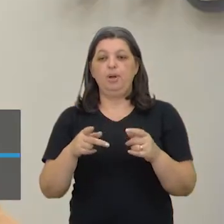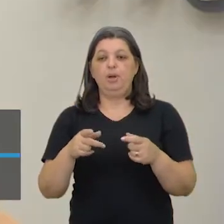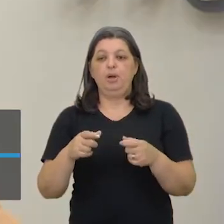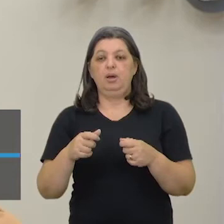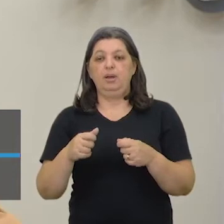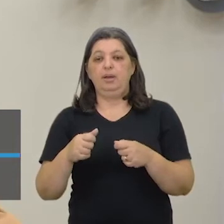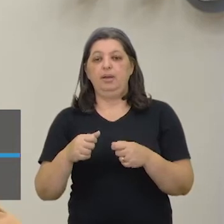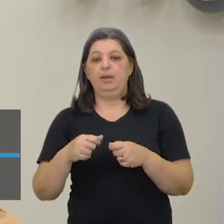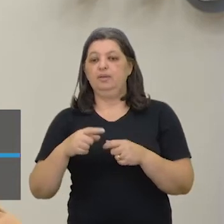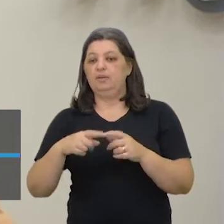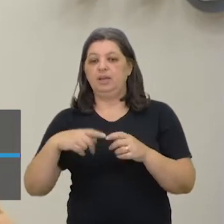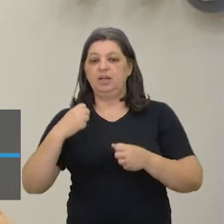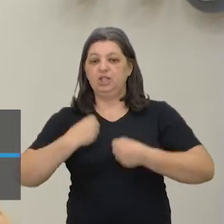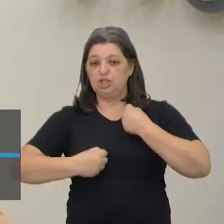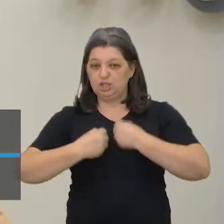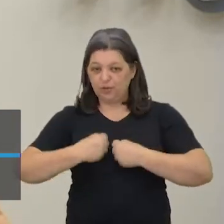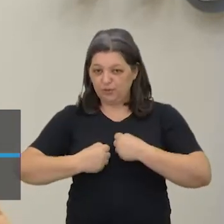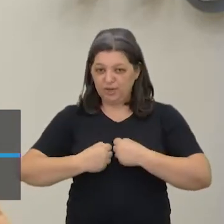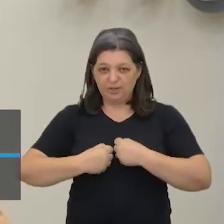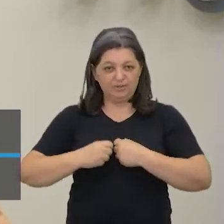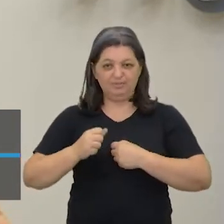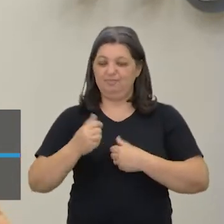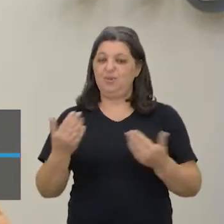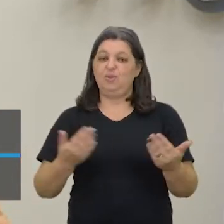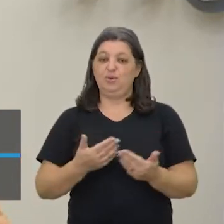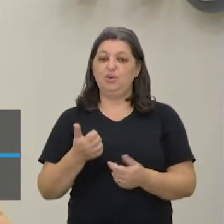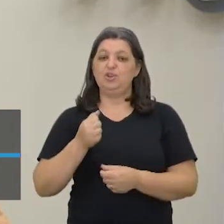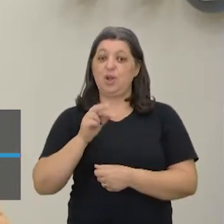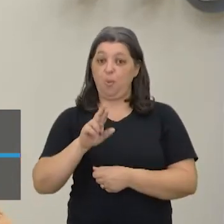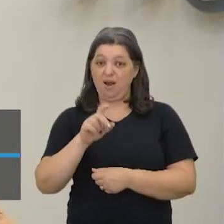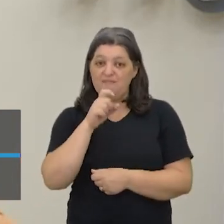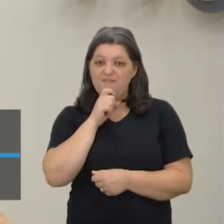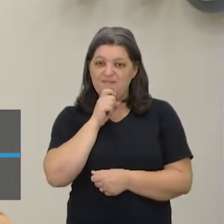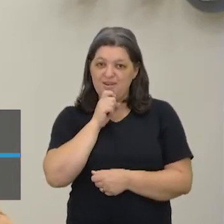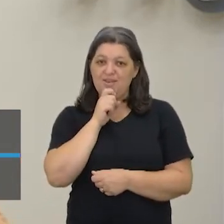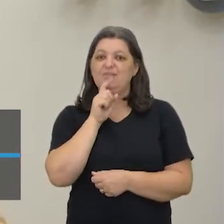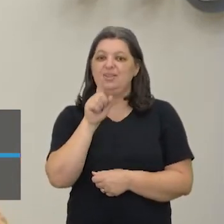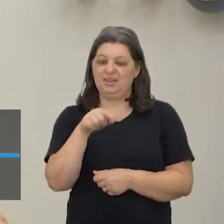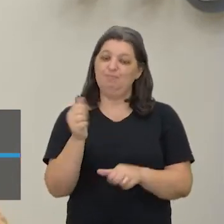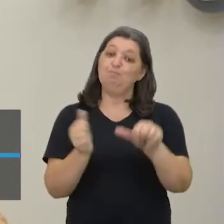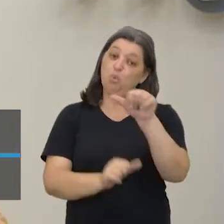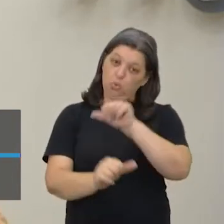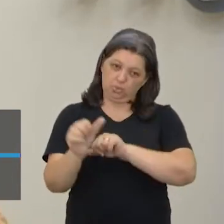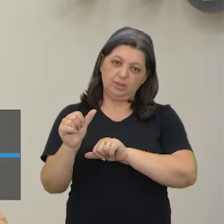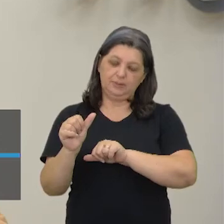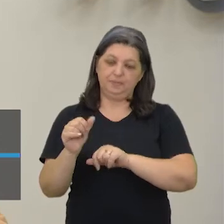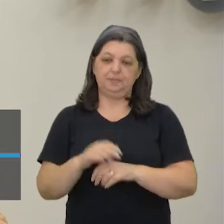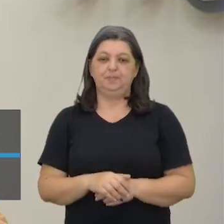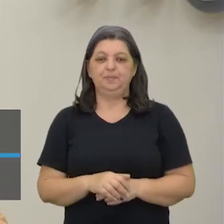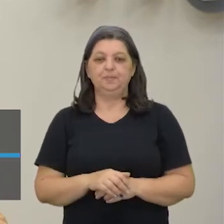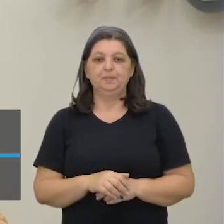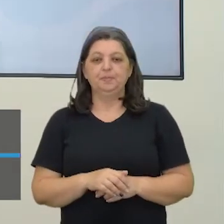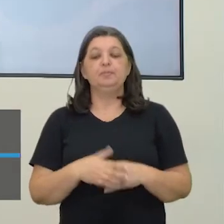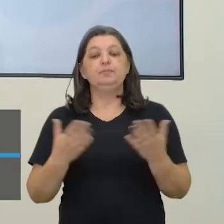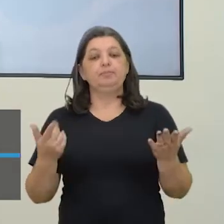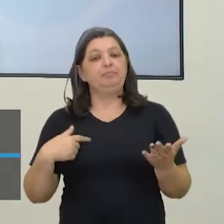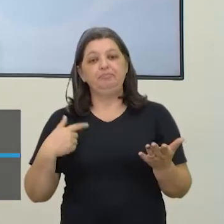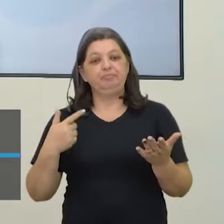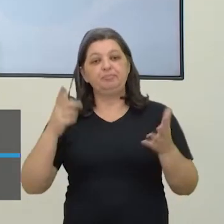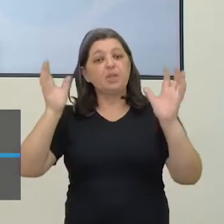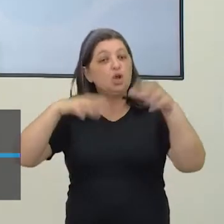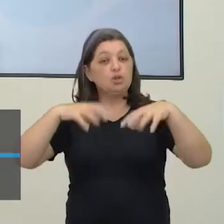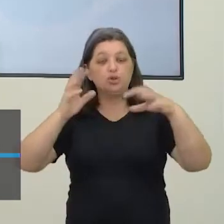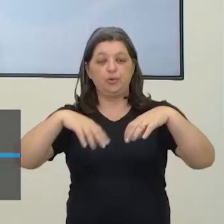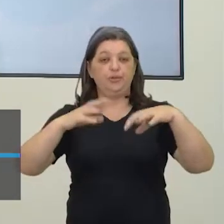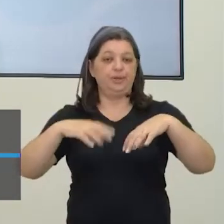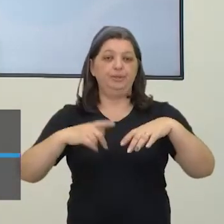É o chuveiro. Não, hoje é o ar-condicionado. Ar-condicionado. Então muda, né? Então é bom saber. Por exemplo, não está chovendo como